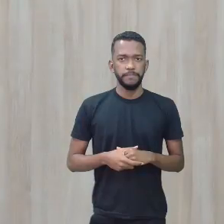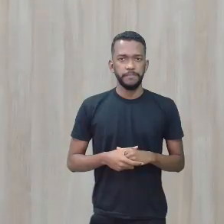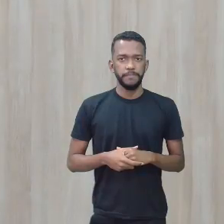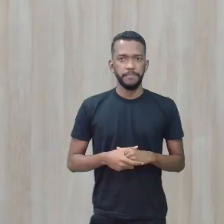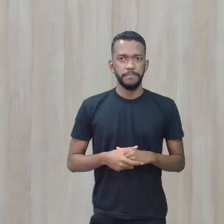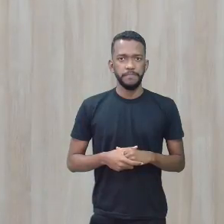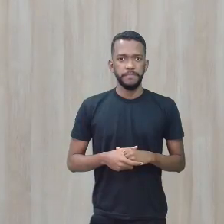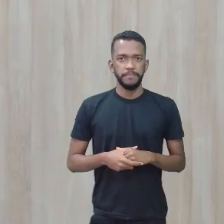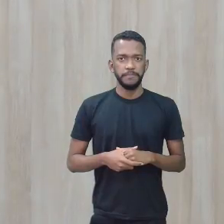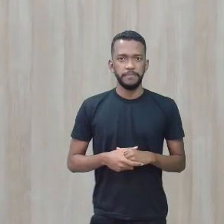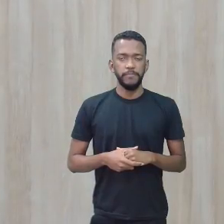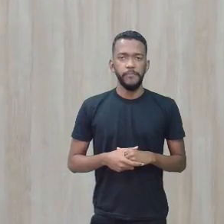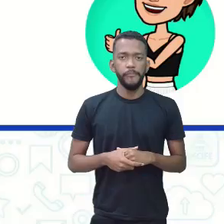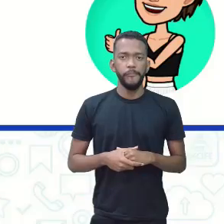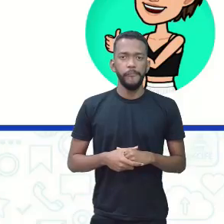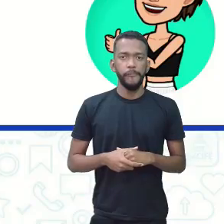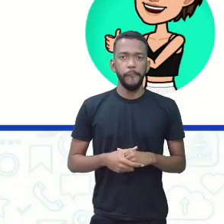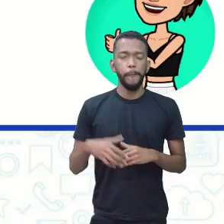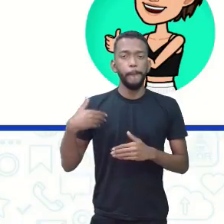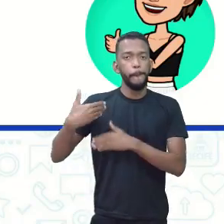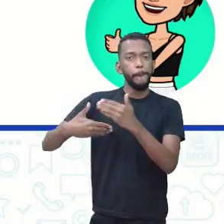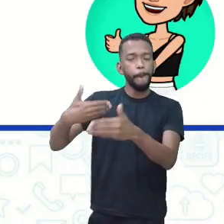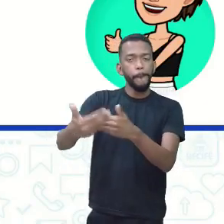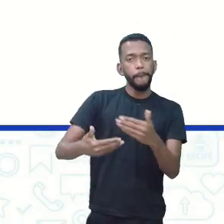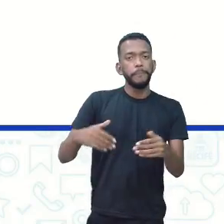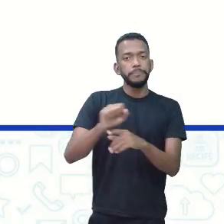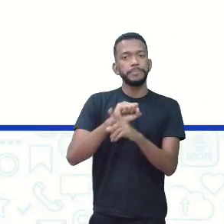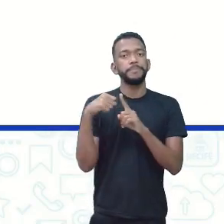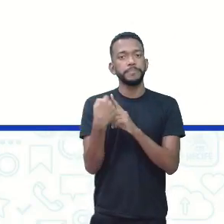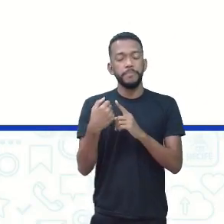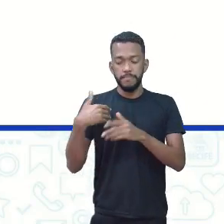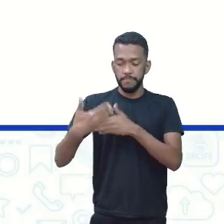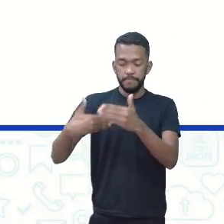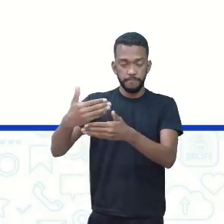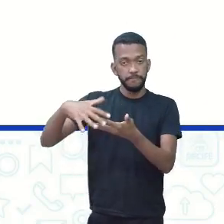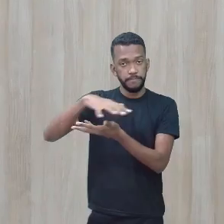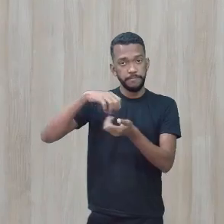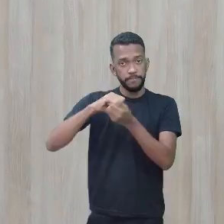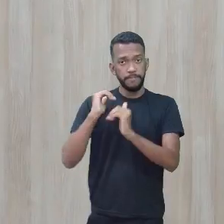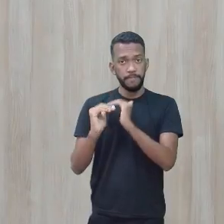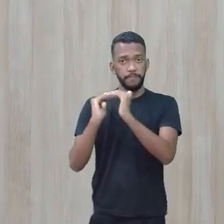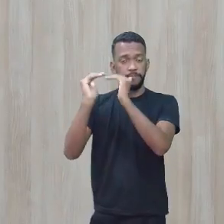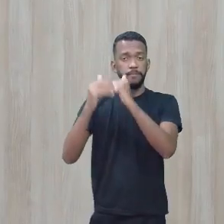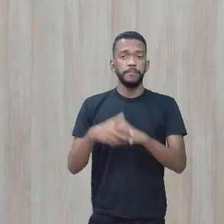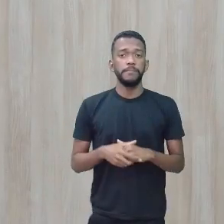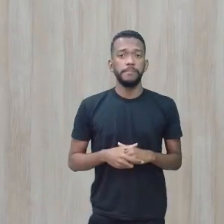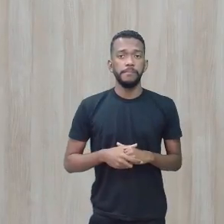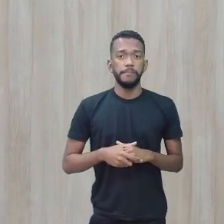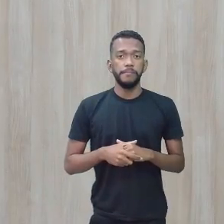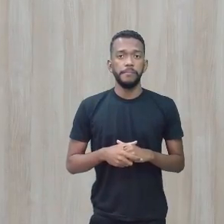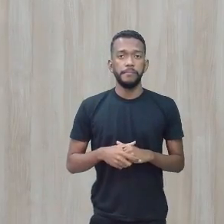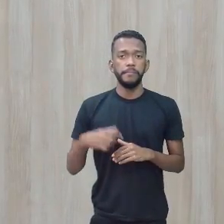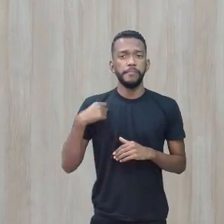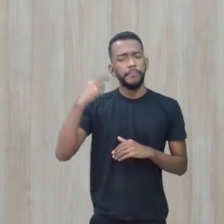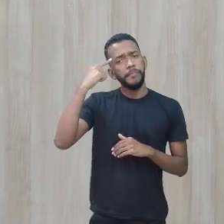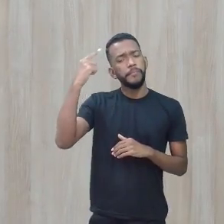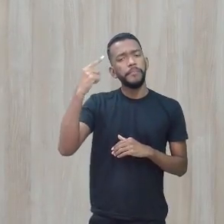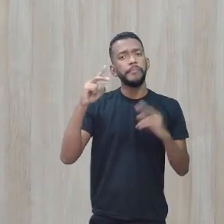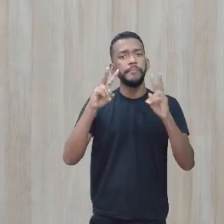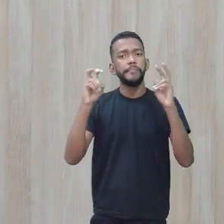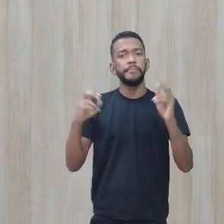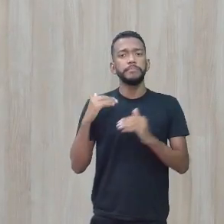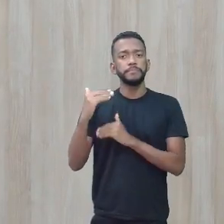Bom, aqui, né, Conferências Ambientais e Desenvolvimento Sustentável. Bom, a ideia dessas